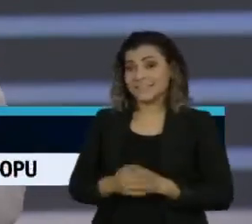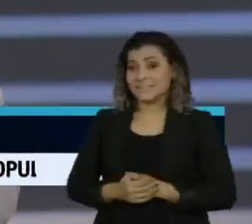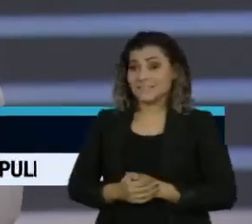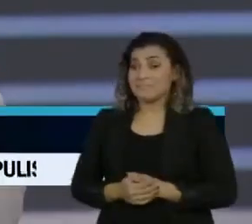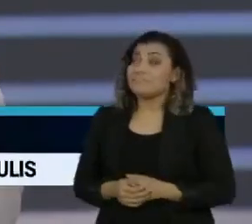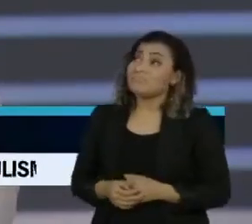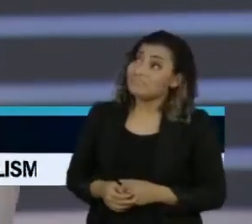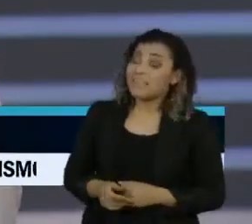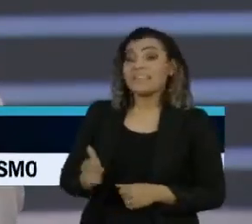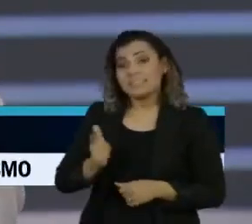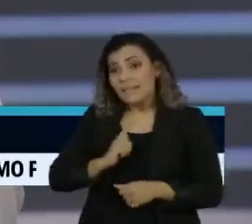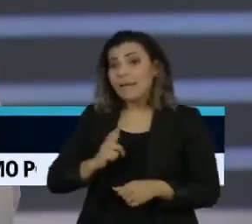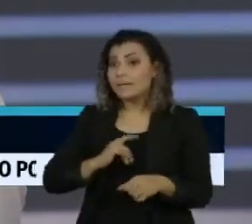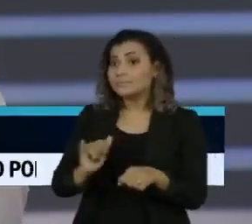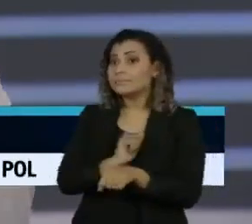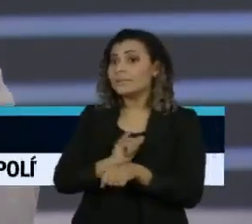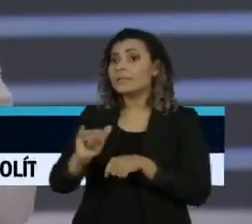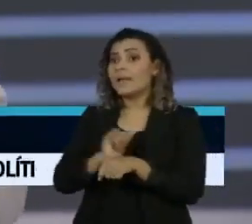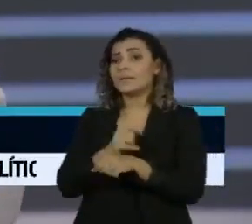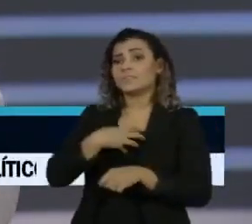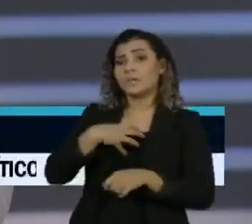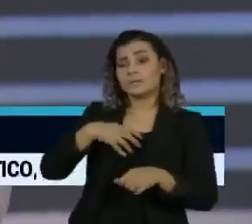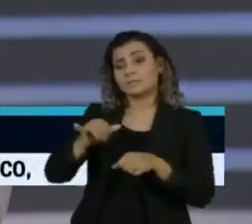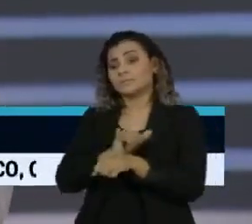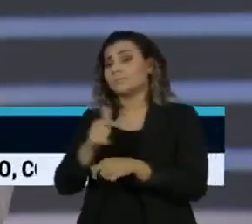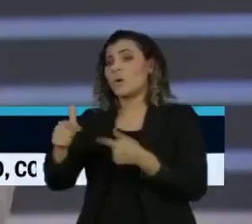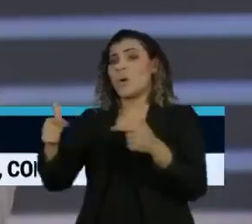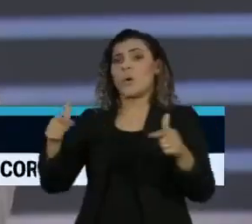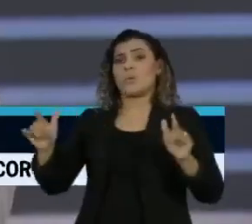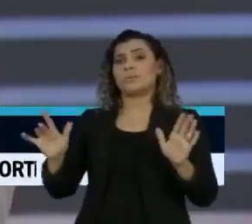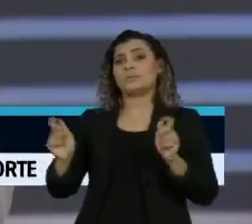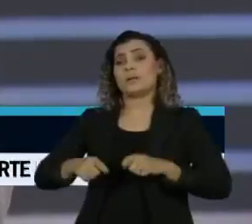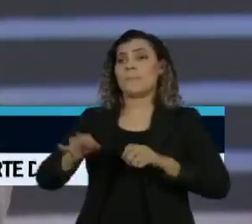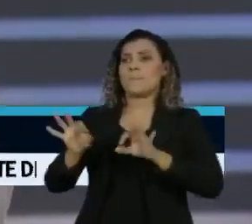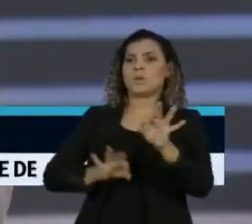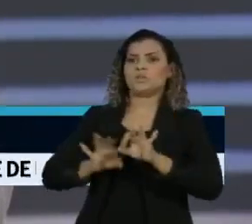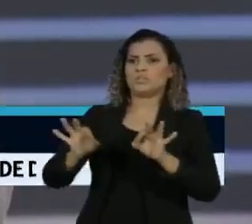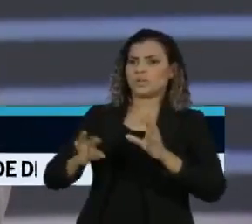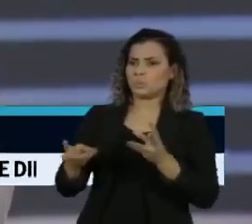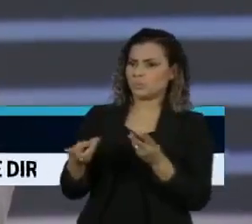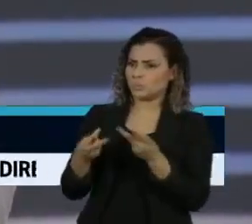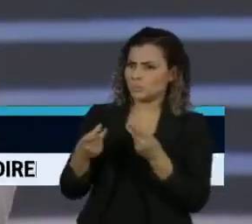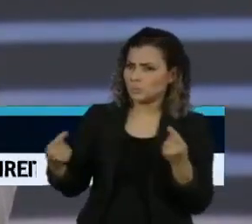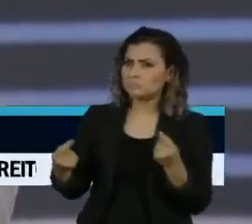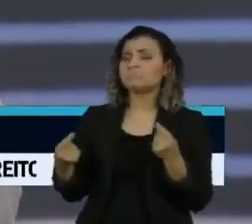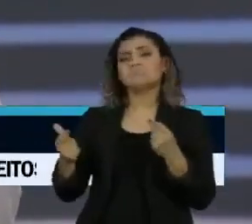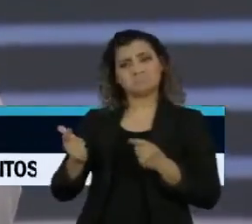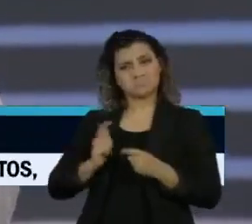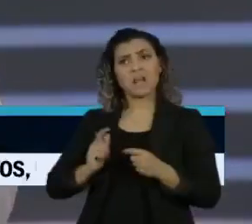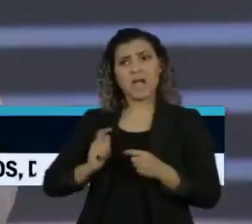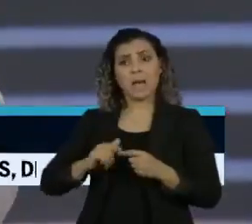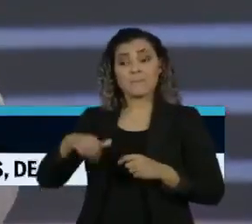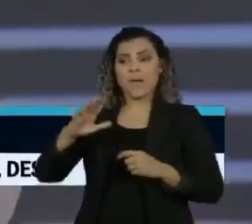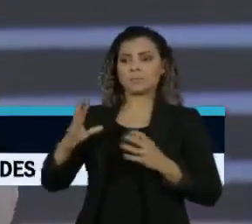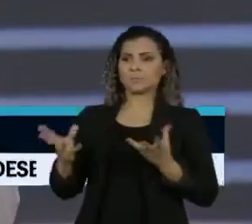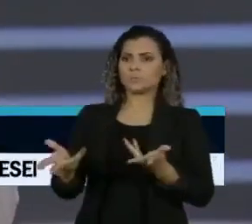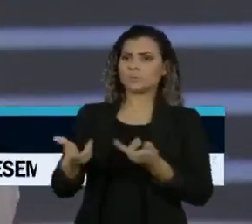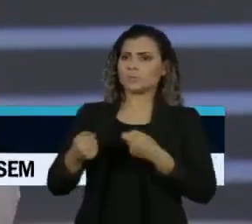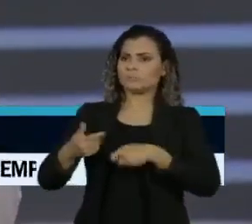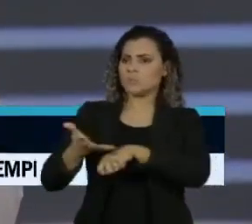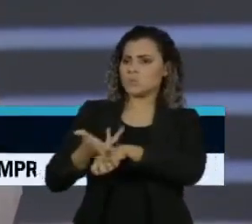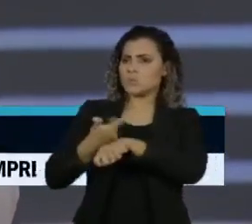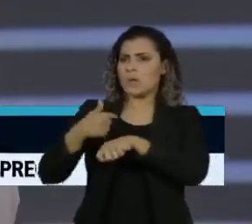é tem um mês de mecanismo tem formas de fazer a estruturação de um programa é dessa renda de uma forma mais